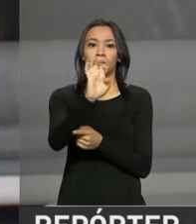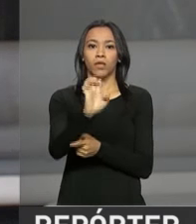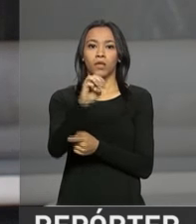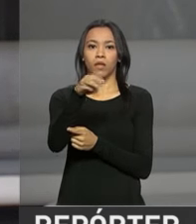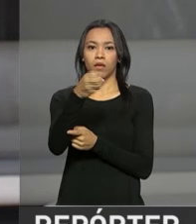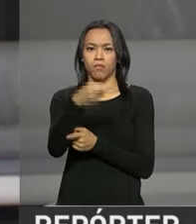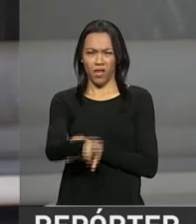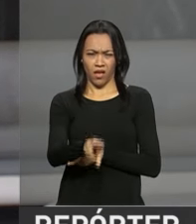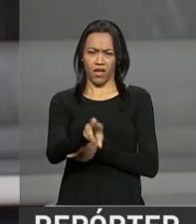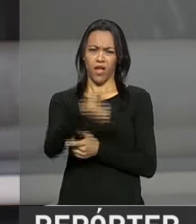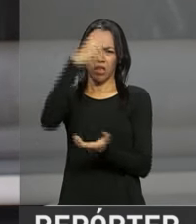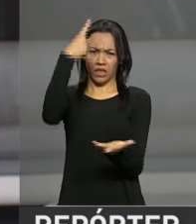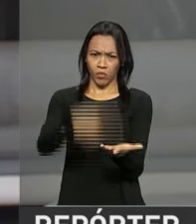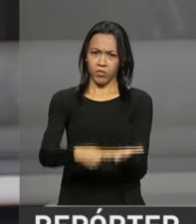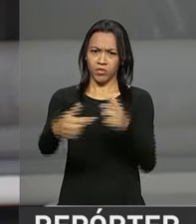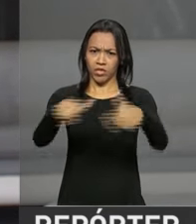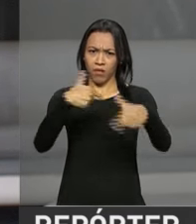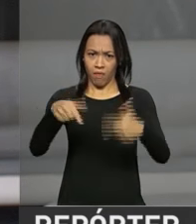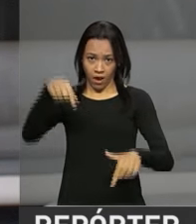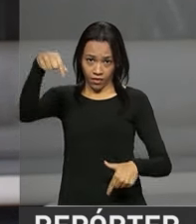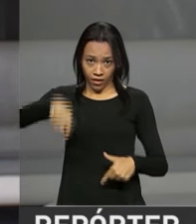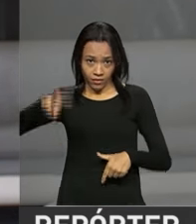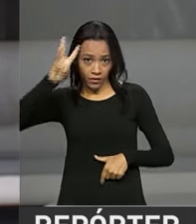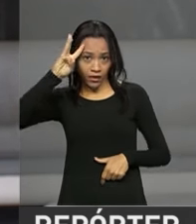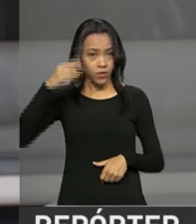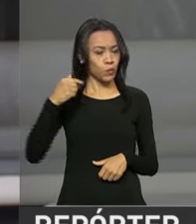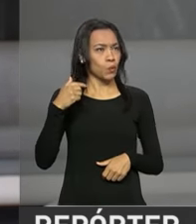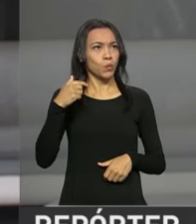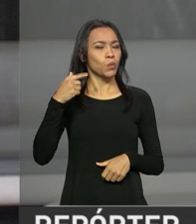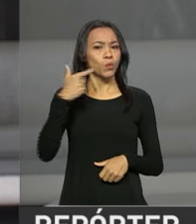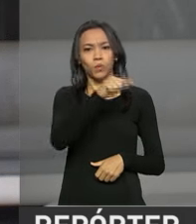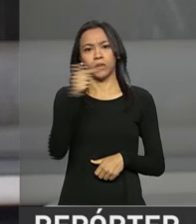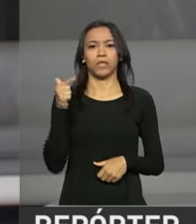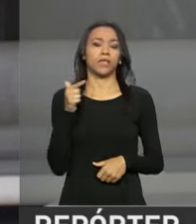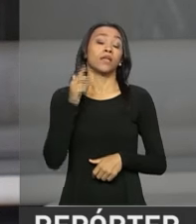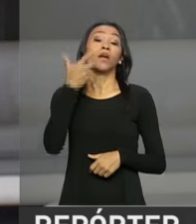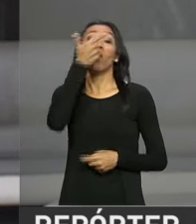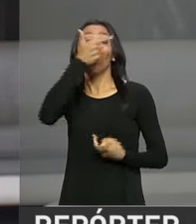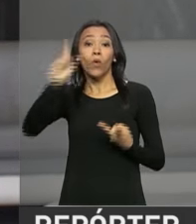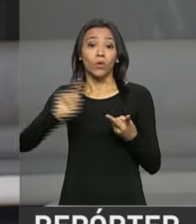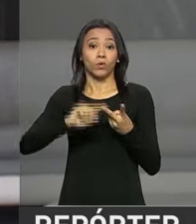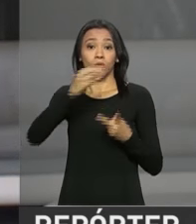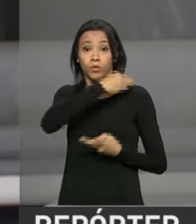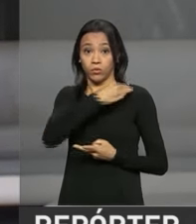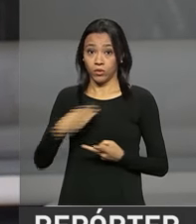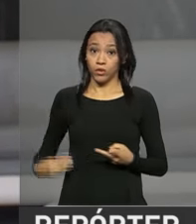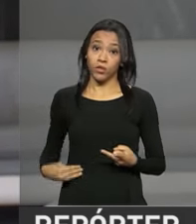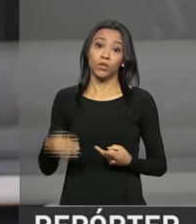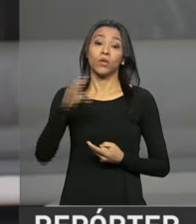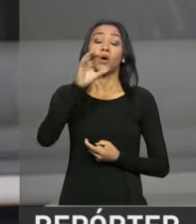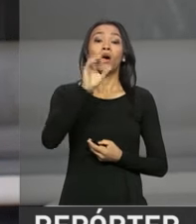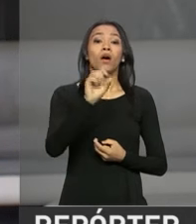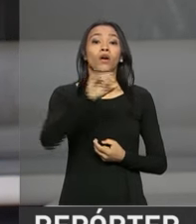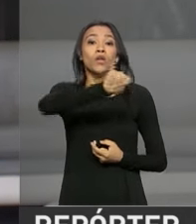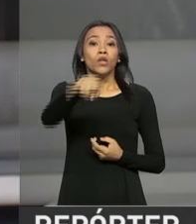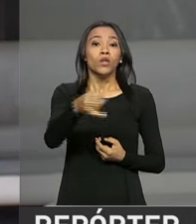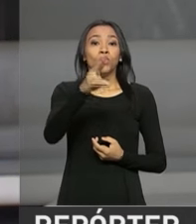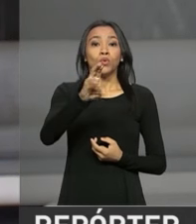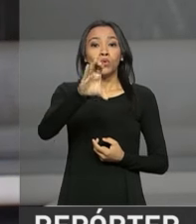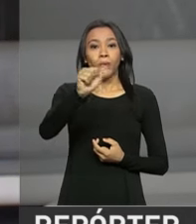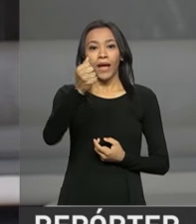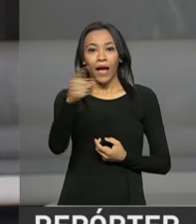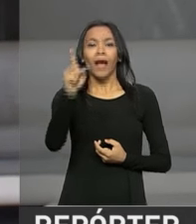oficiais nesta terça-feira. E hoje, o ministro do Planejamento, Romero Jucá, tem agenda no Rio de Janeiro. Ele participa do